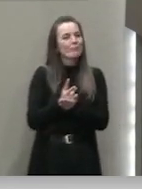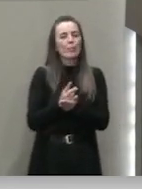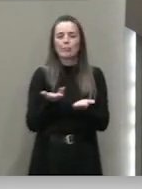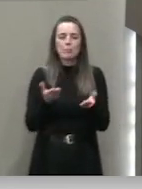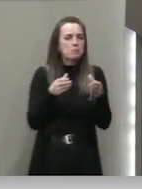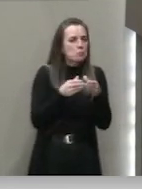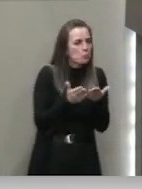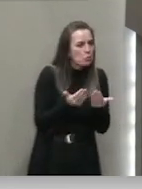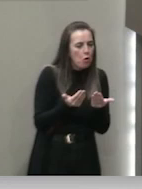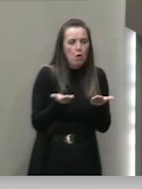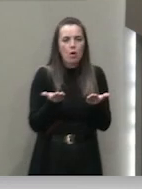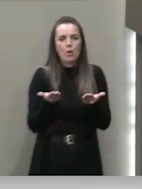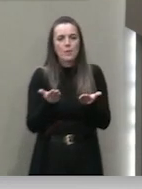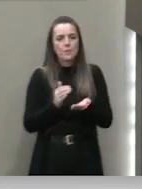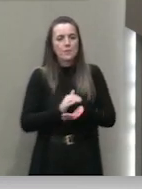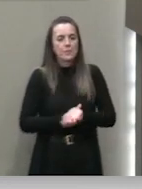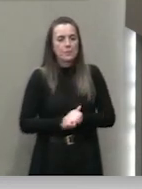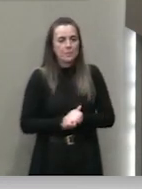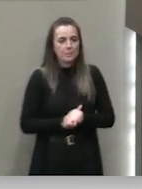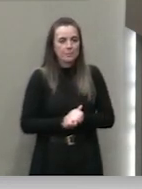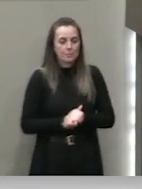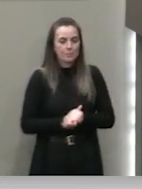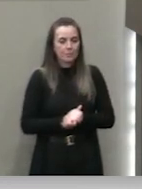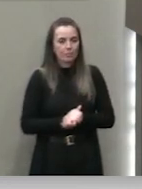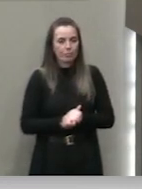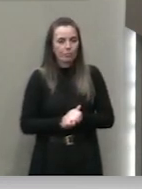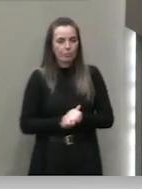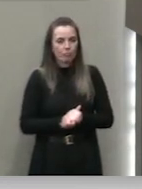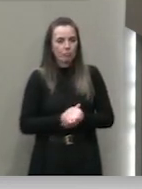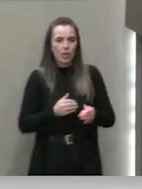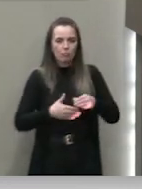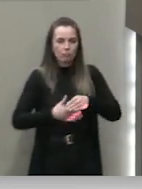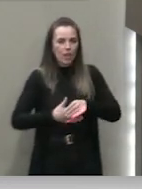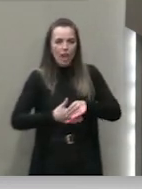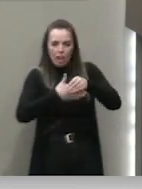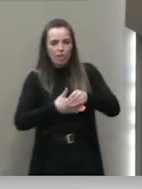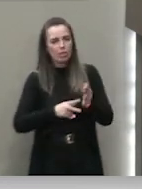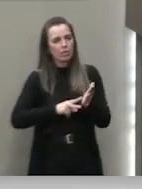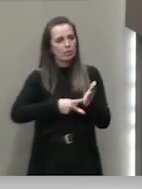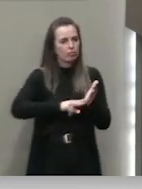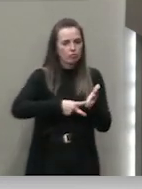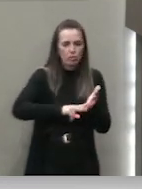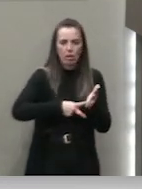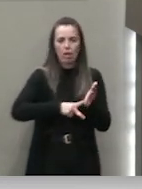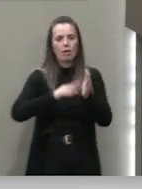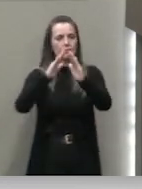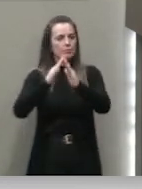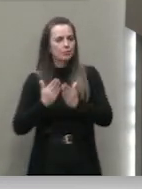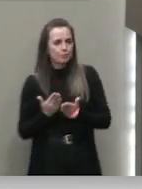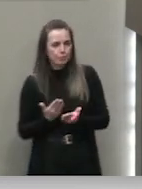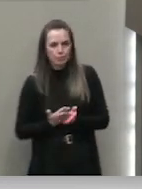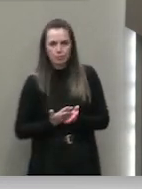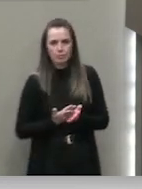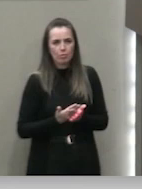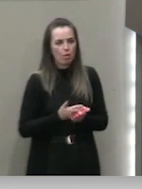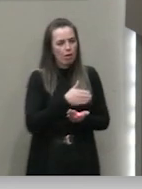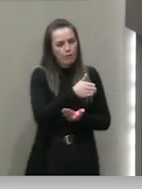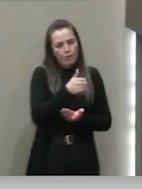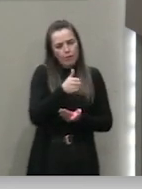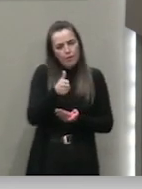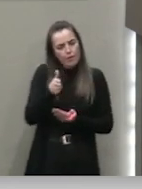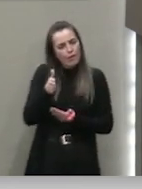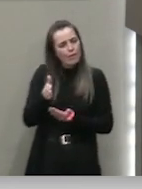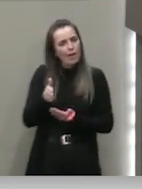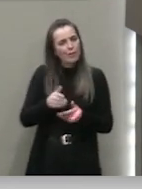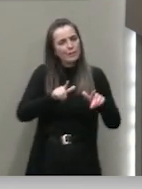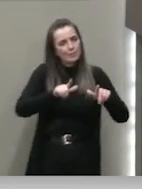de jovens, na liderança, no sindicato, na escola, em todos os espaços onde